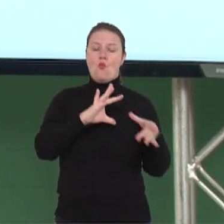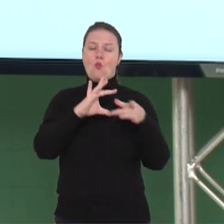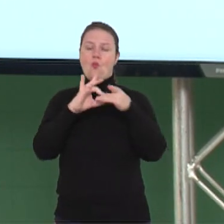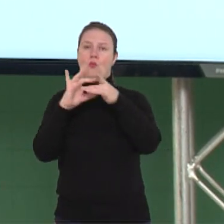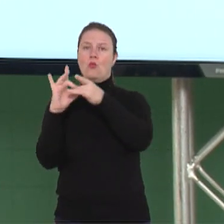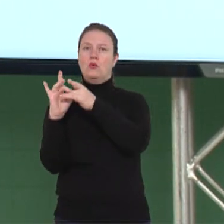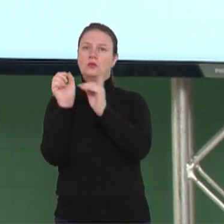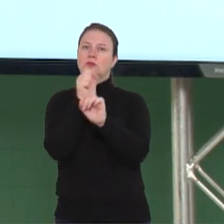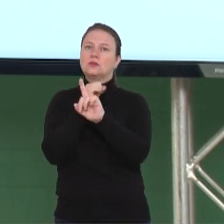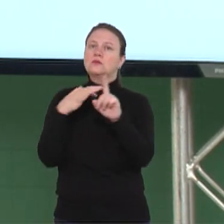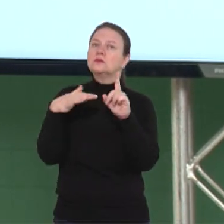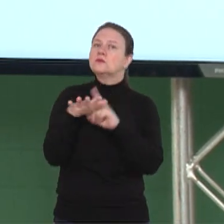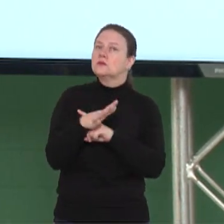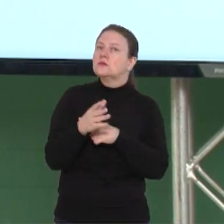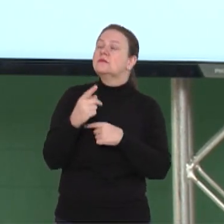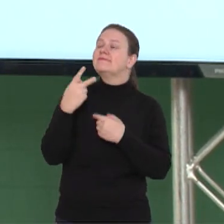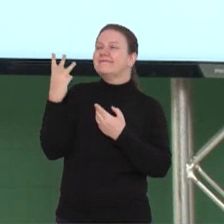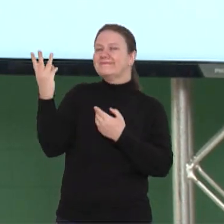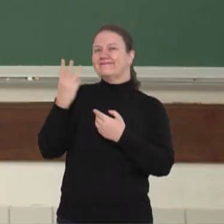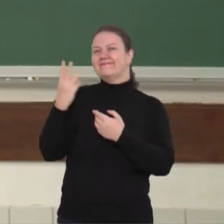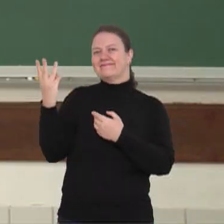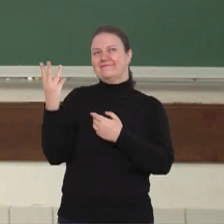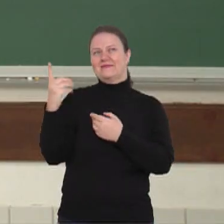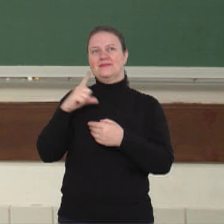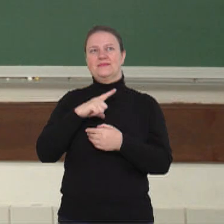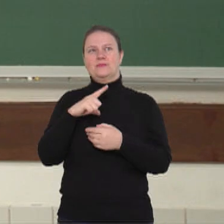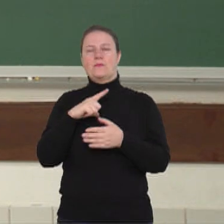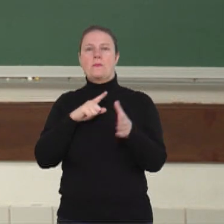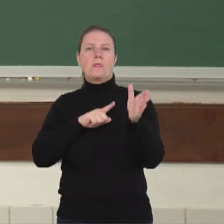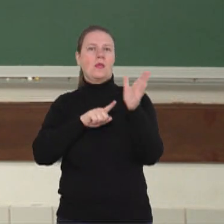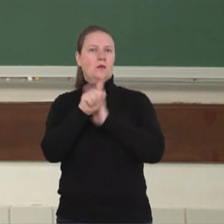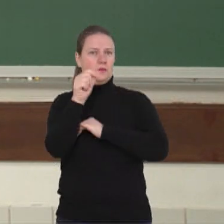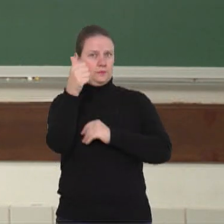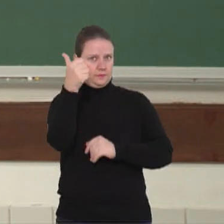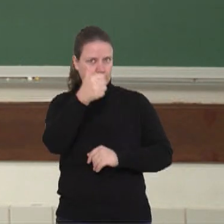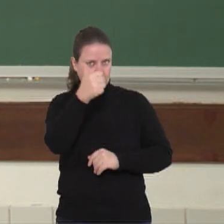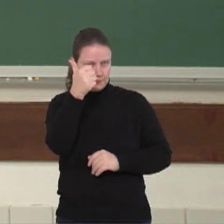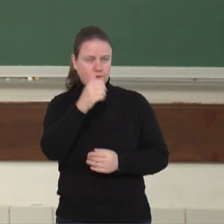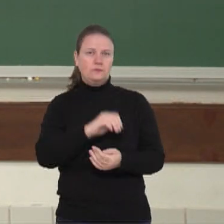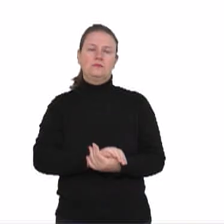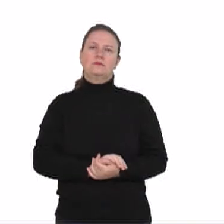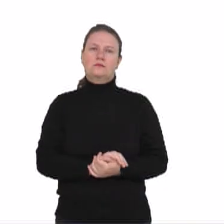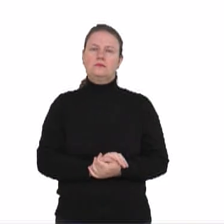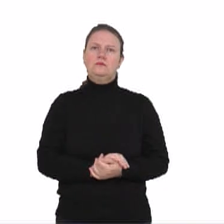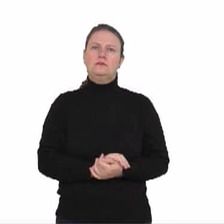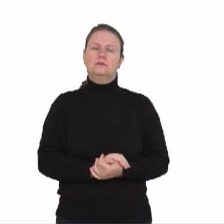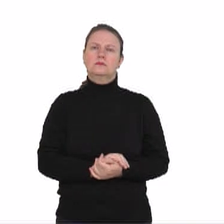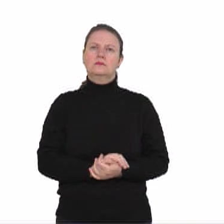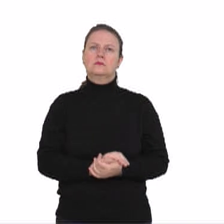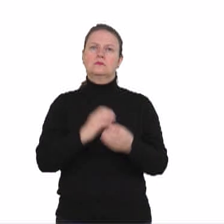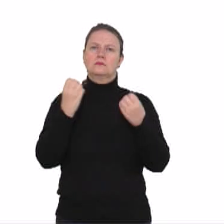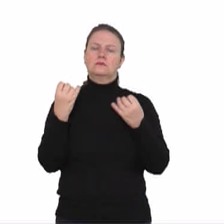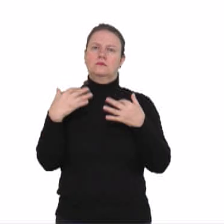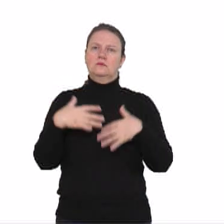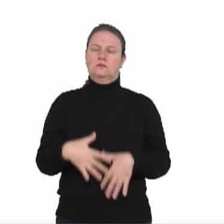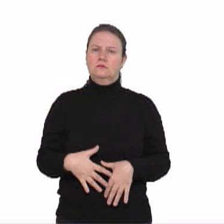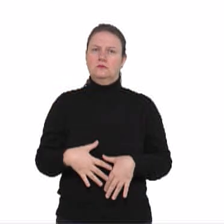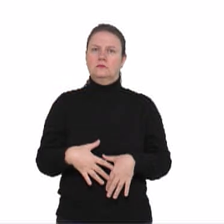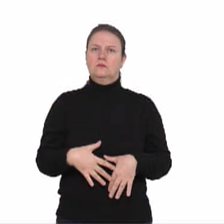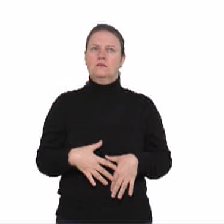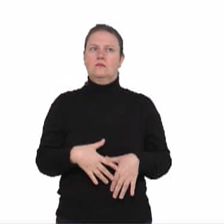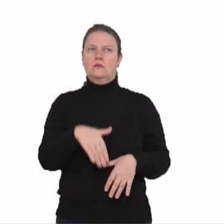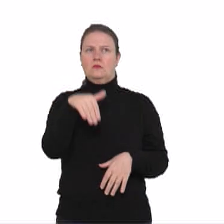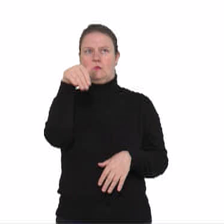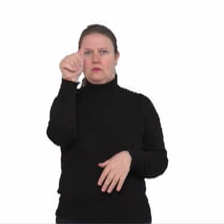sócio-histórico delas. E aí por isso eu trouxe perguntas. Primeira pergunta que a gente vai estar trabalhando, e você vai trabalhar com a letra A e a